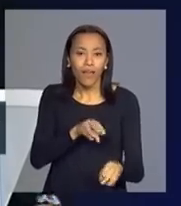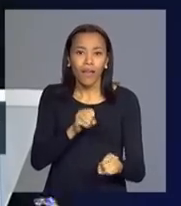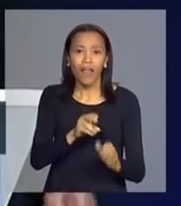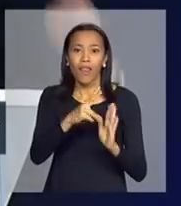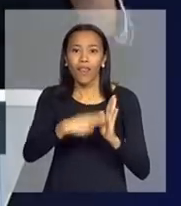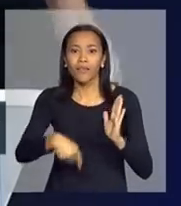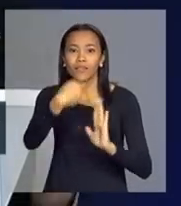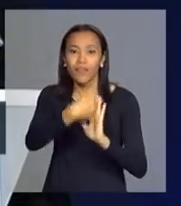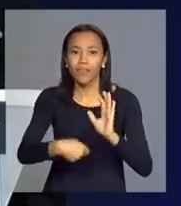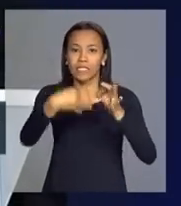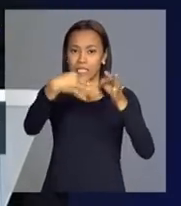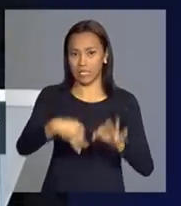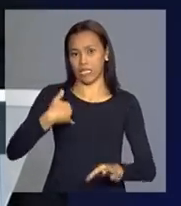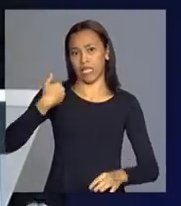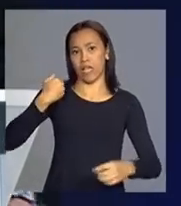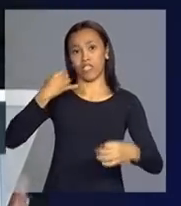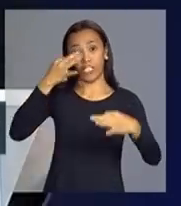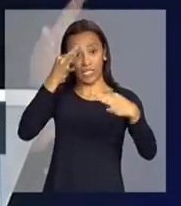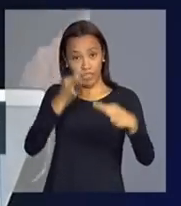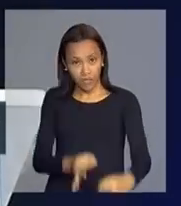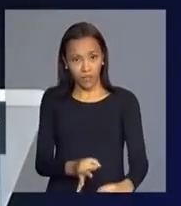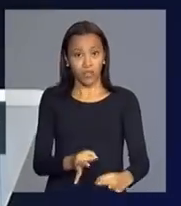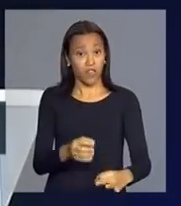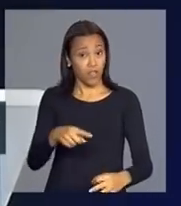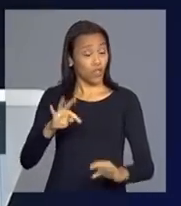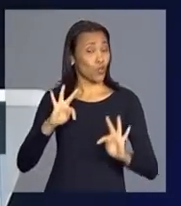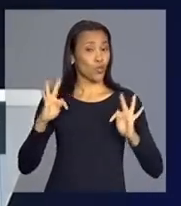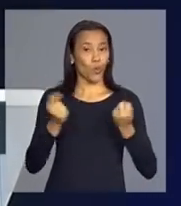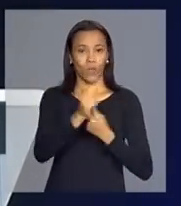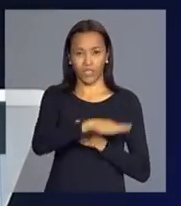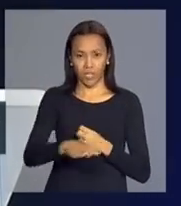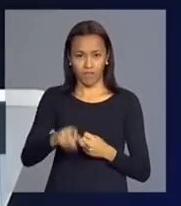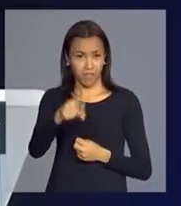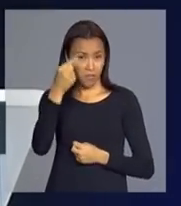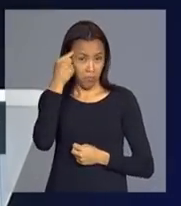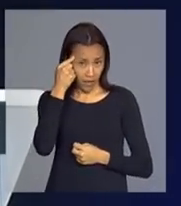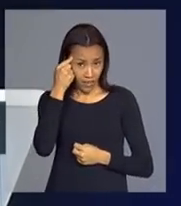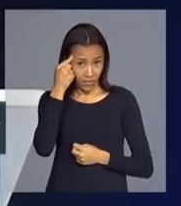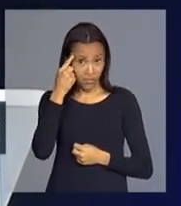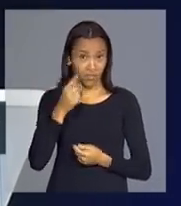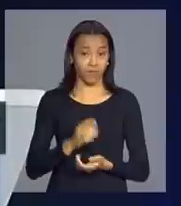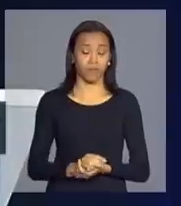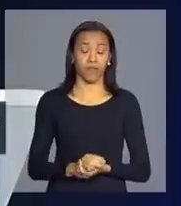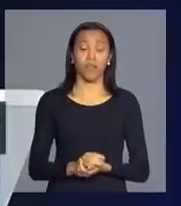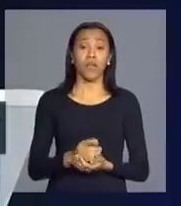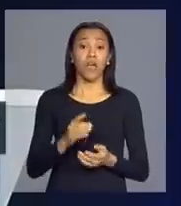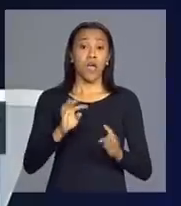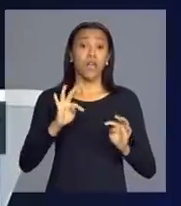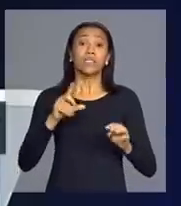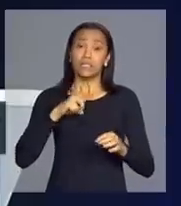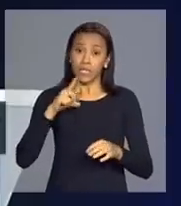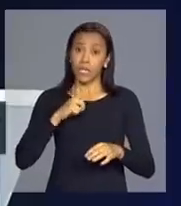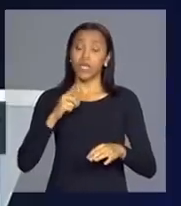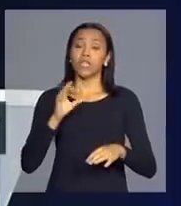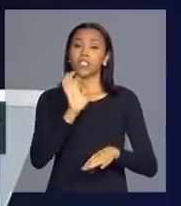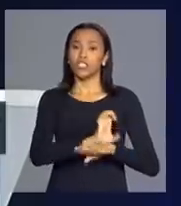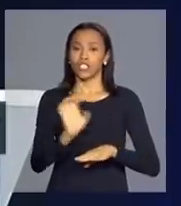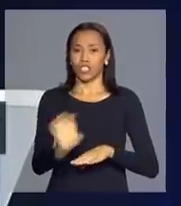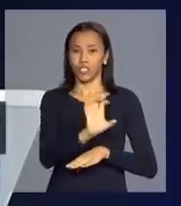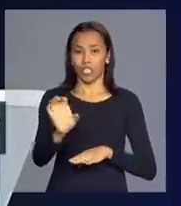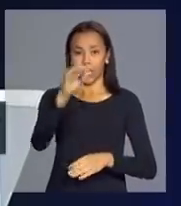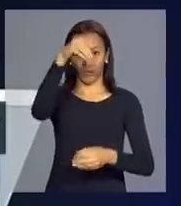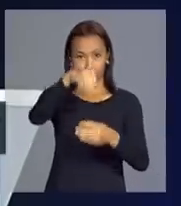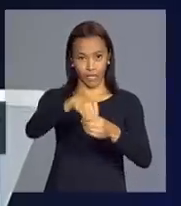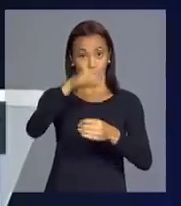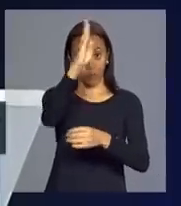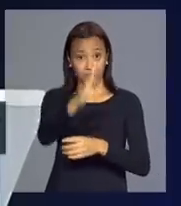No Brasil, todas as crianças, e os senhores pensam que isso é trivial, não é trivial. Há estados do país que mais